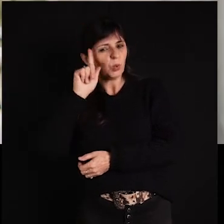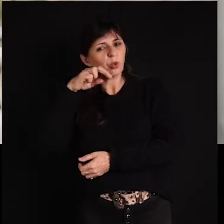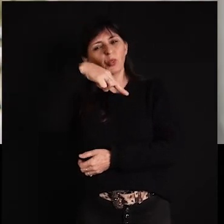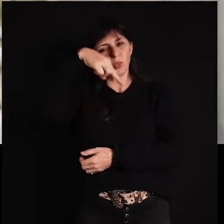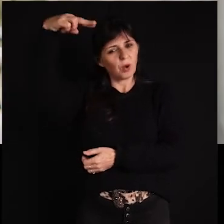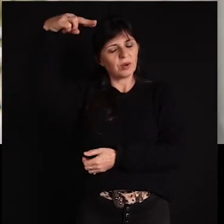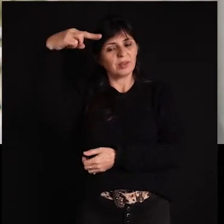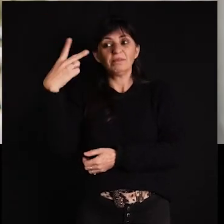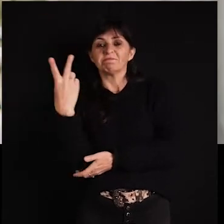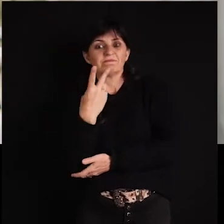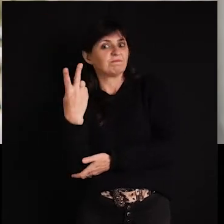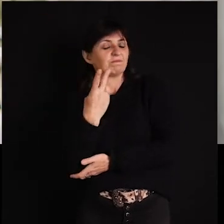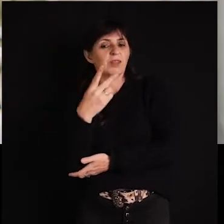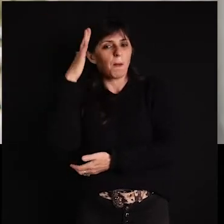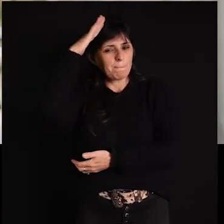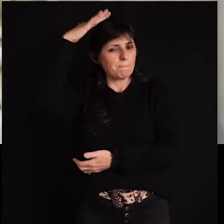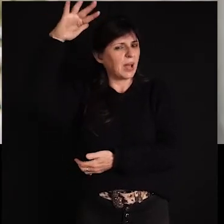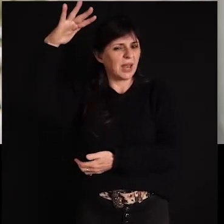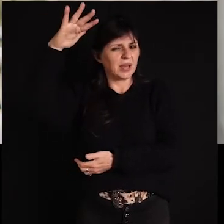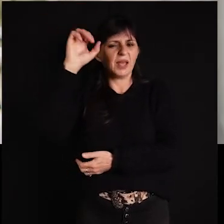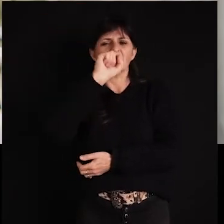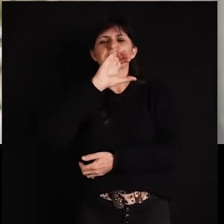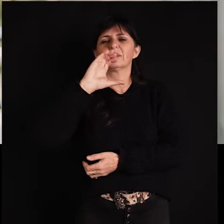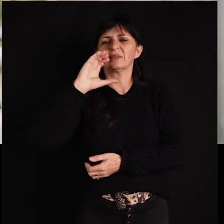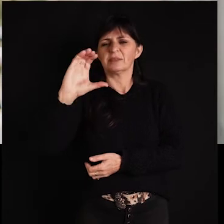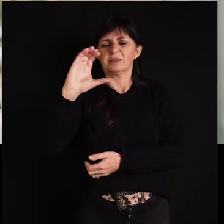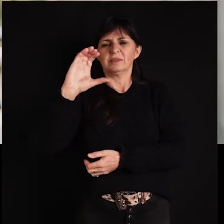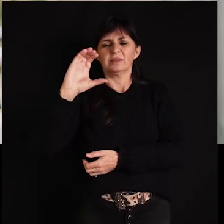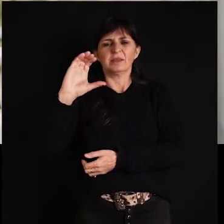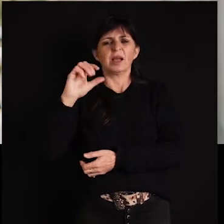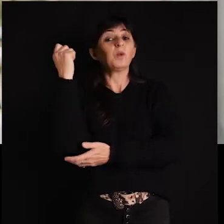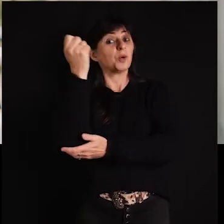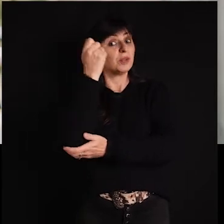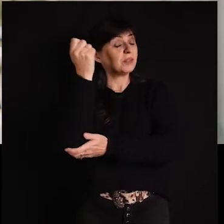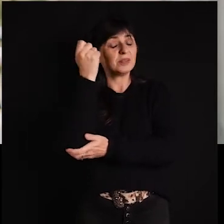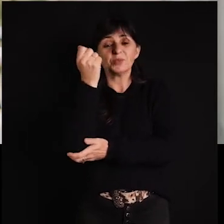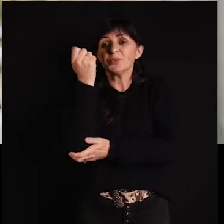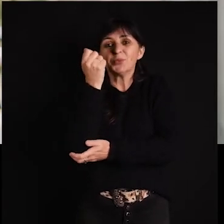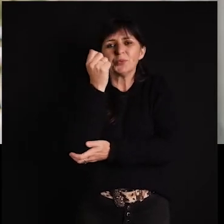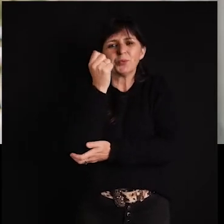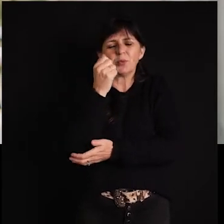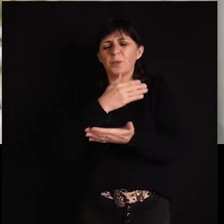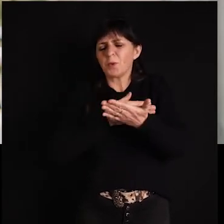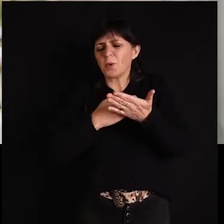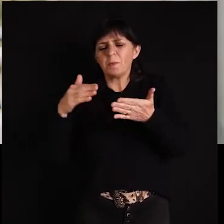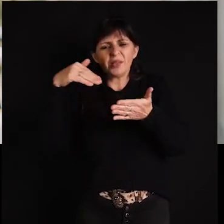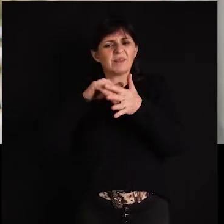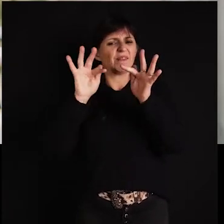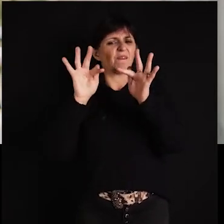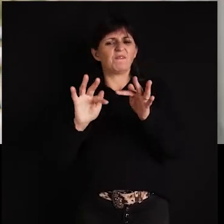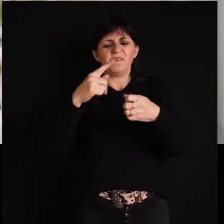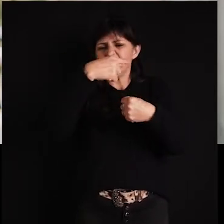Norte, o Paraná inteiro, Santa Catarina, o Rio Grande do Sul, de ponta a ponta, em todas as